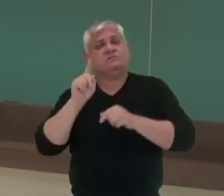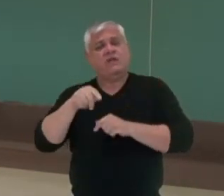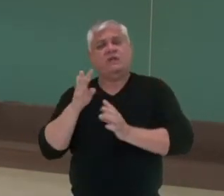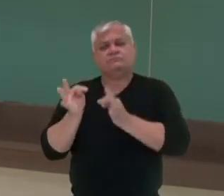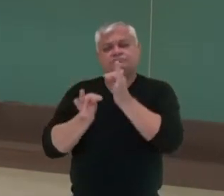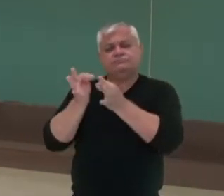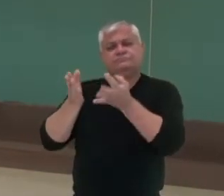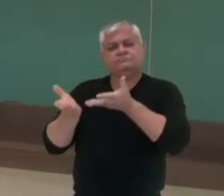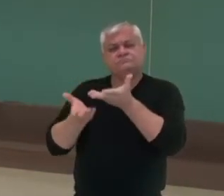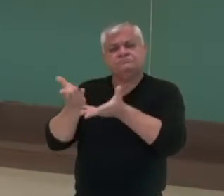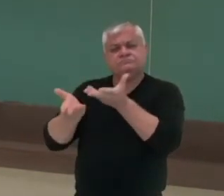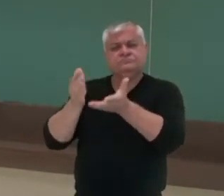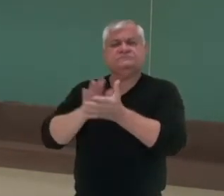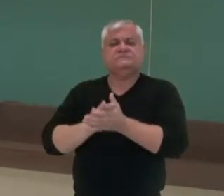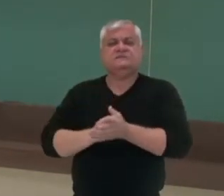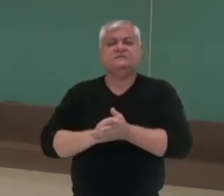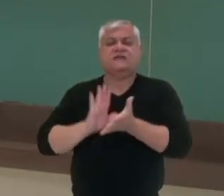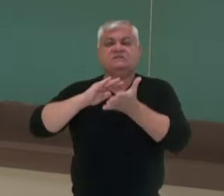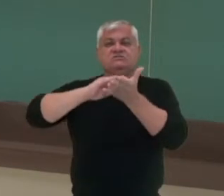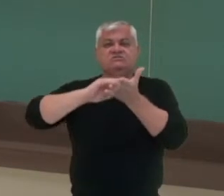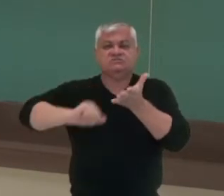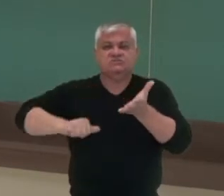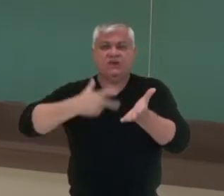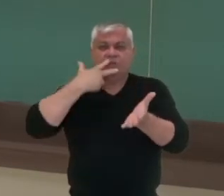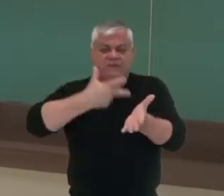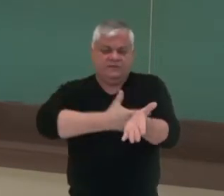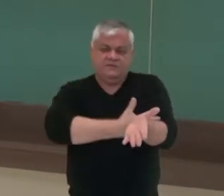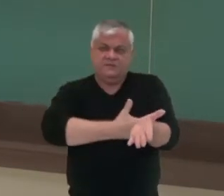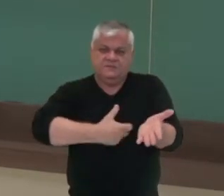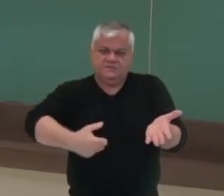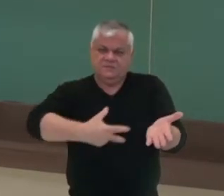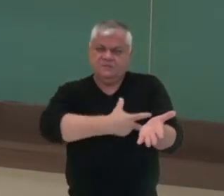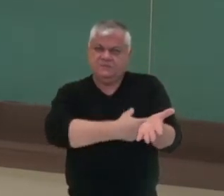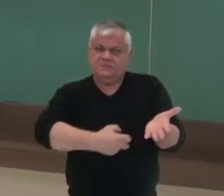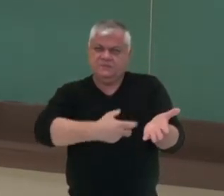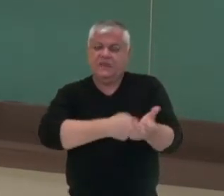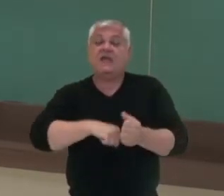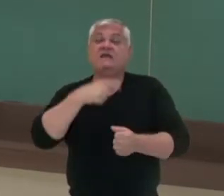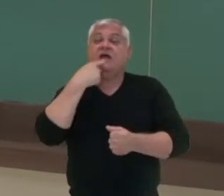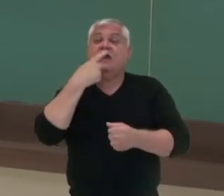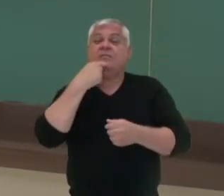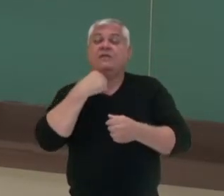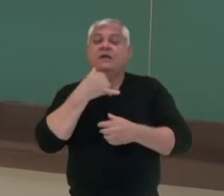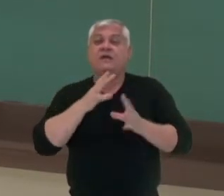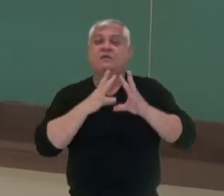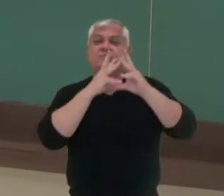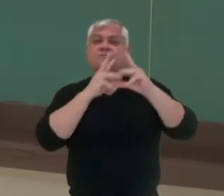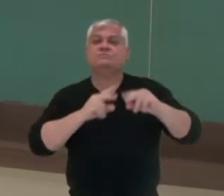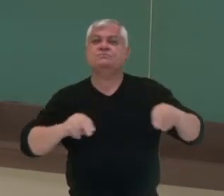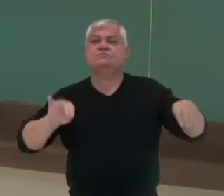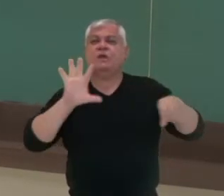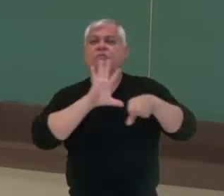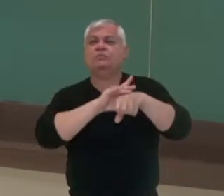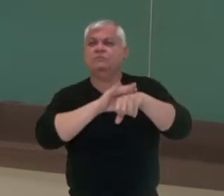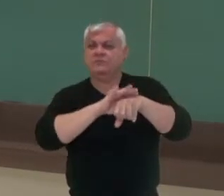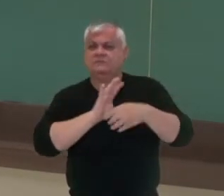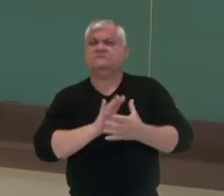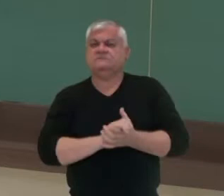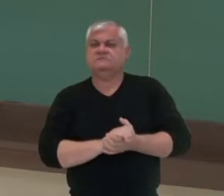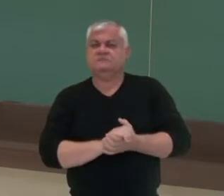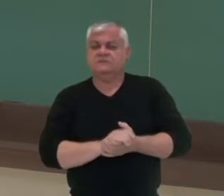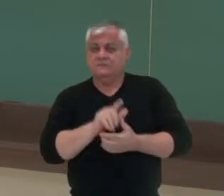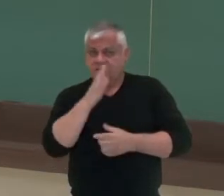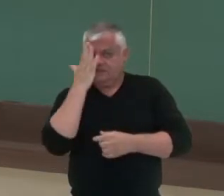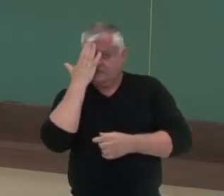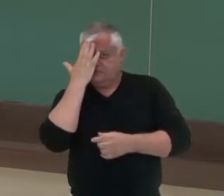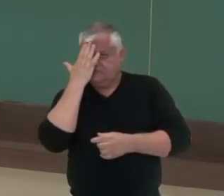terapêutico, onde se retira parte do sangue do paciente com o intuito de curar ou aliviar alguma doença. Mas você